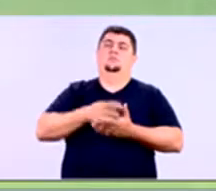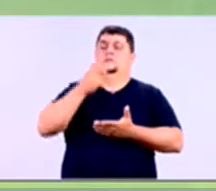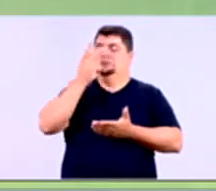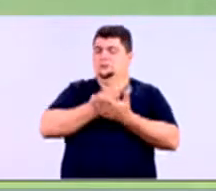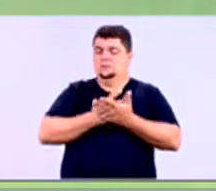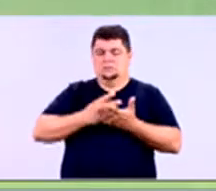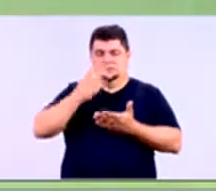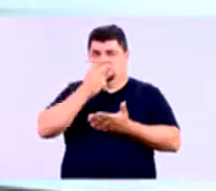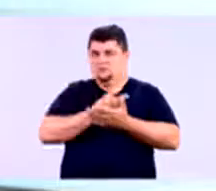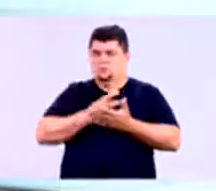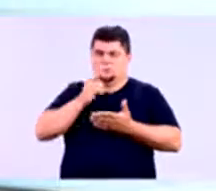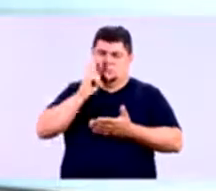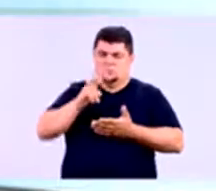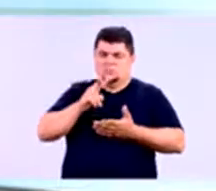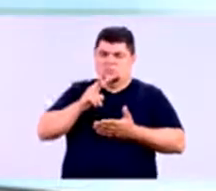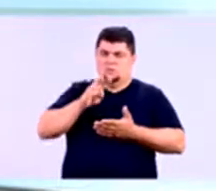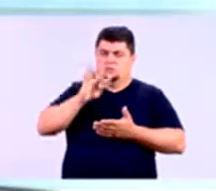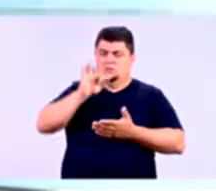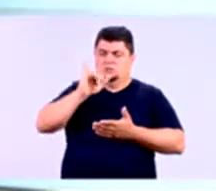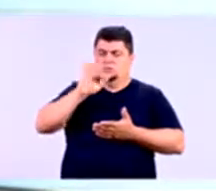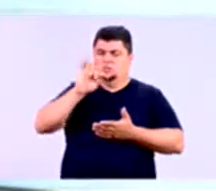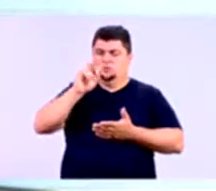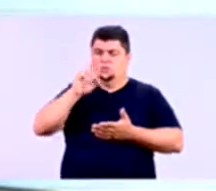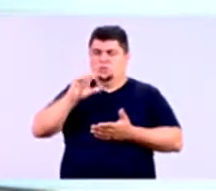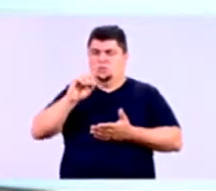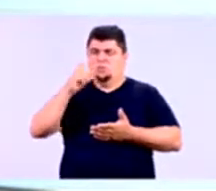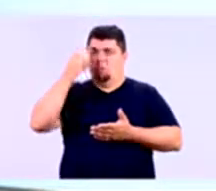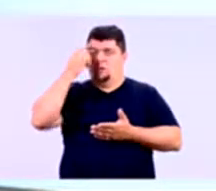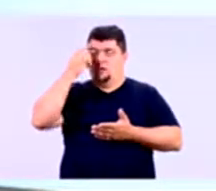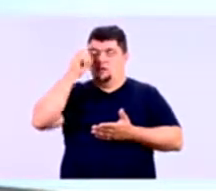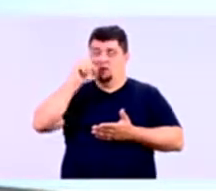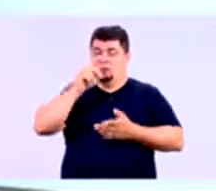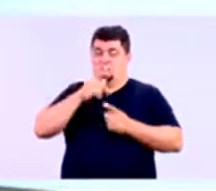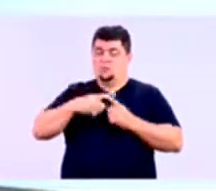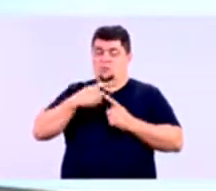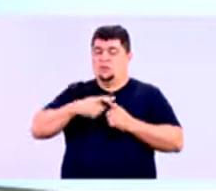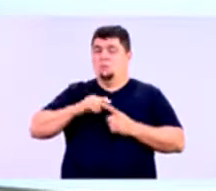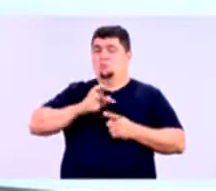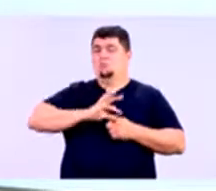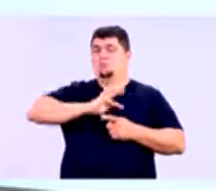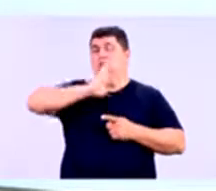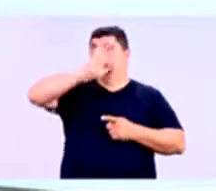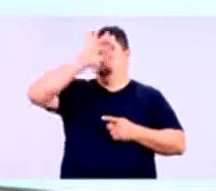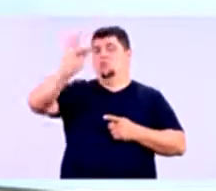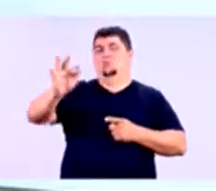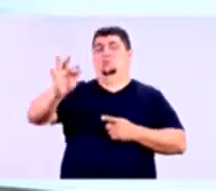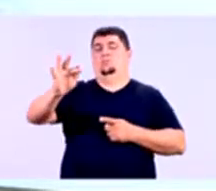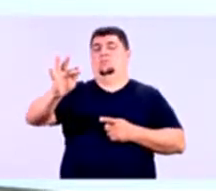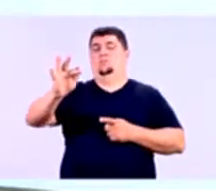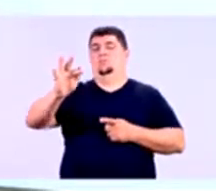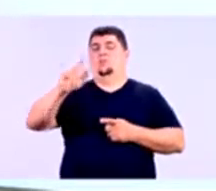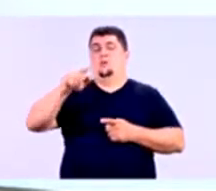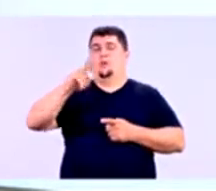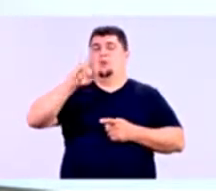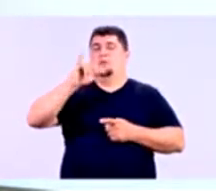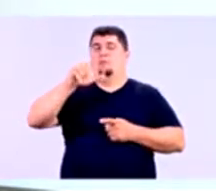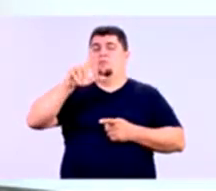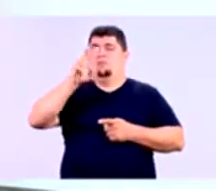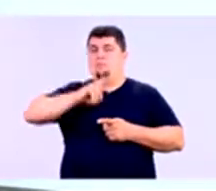que aparecer título no valor de tanto, é uma data futura. Então, esse valor é o